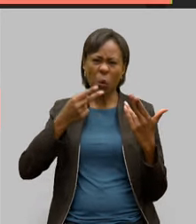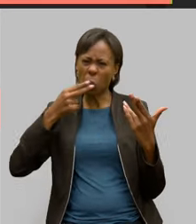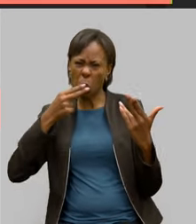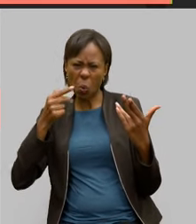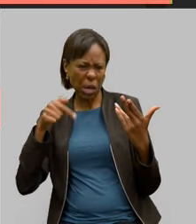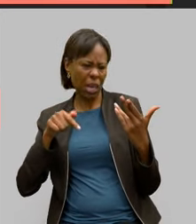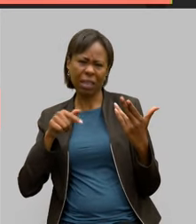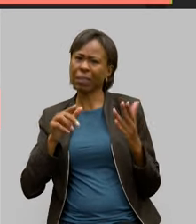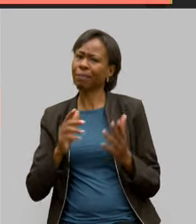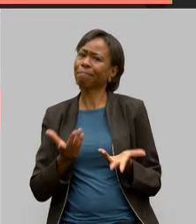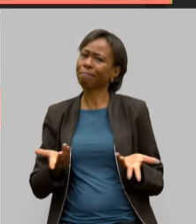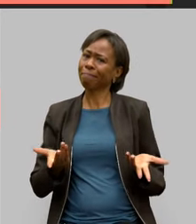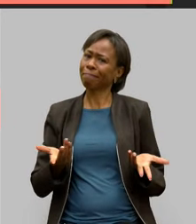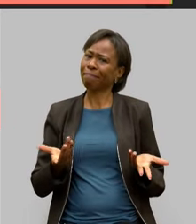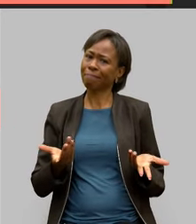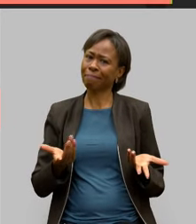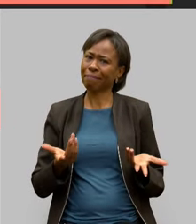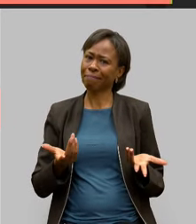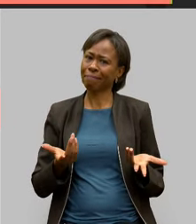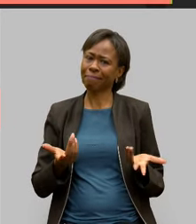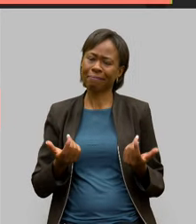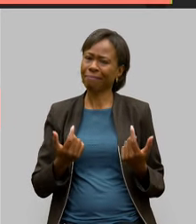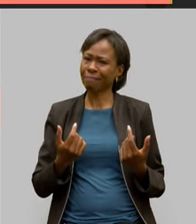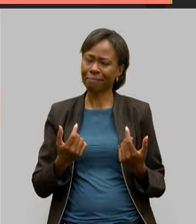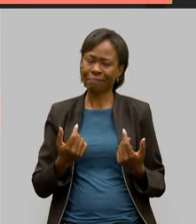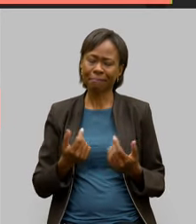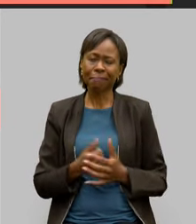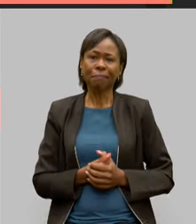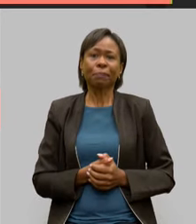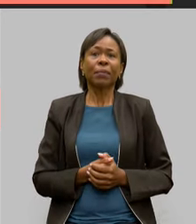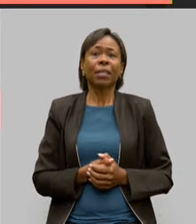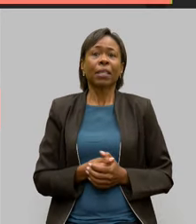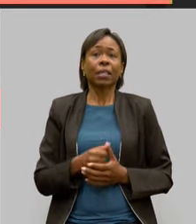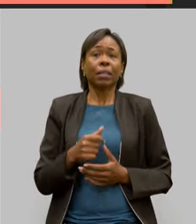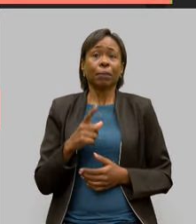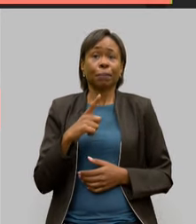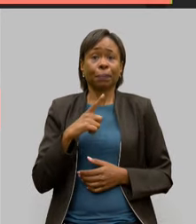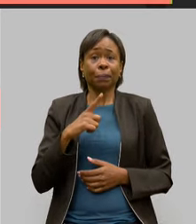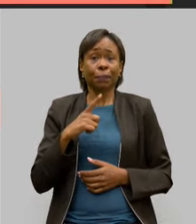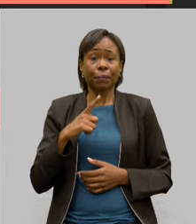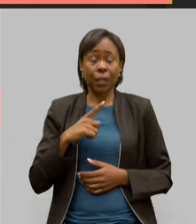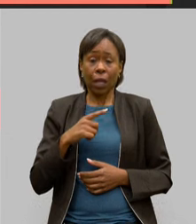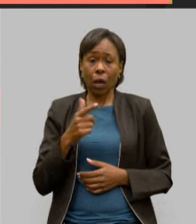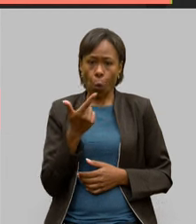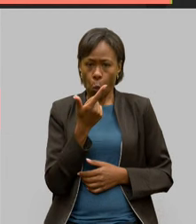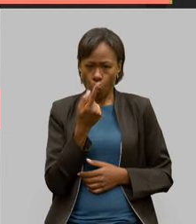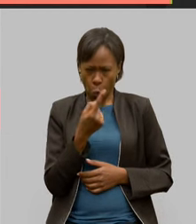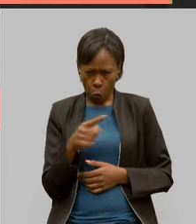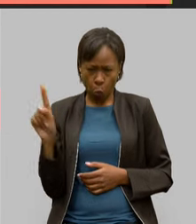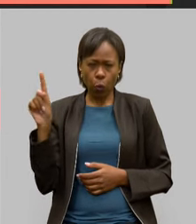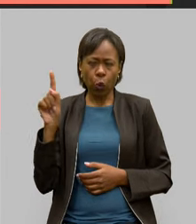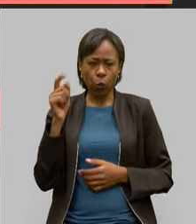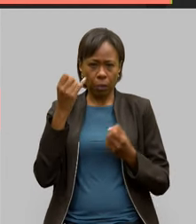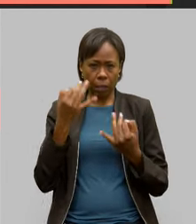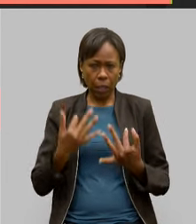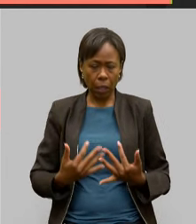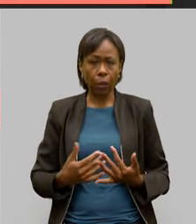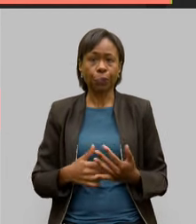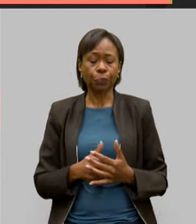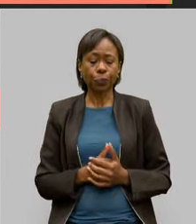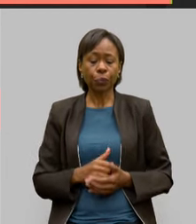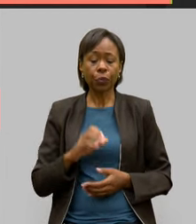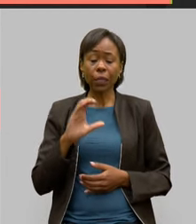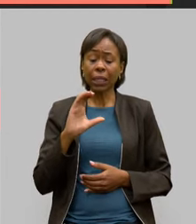grande para que isso aconteça né só para que a gente tenha um relato final só de canabinoides